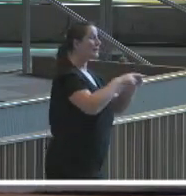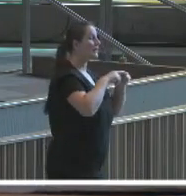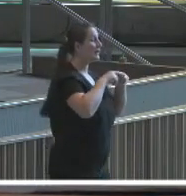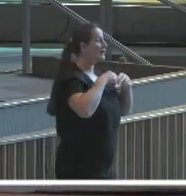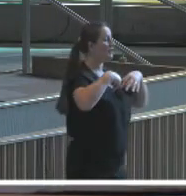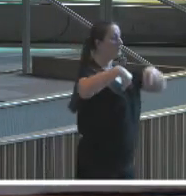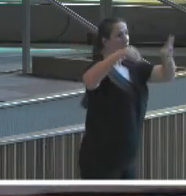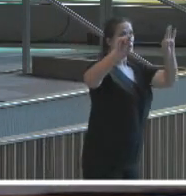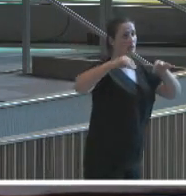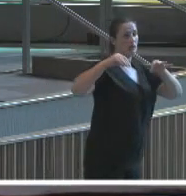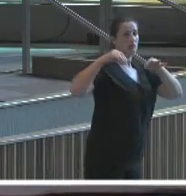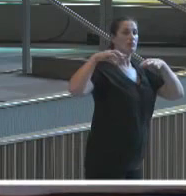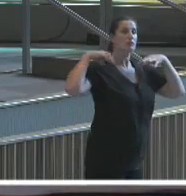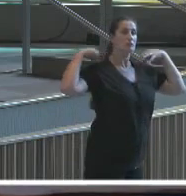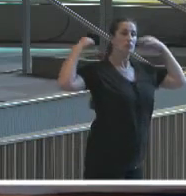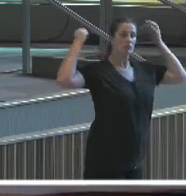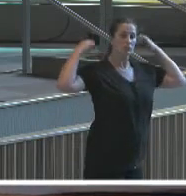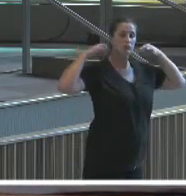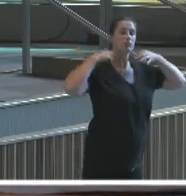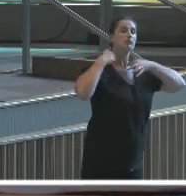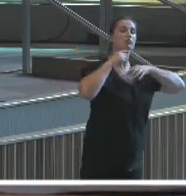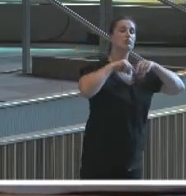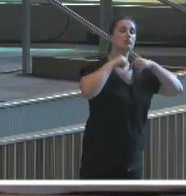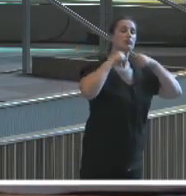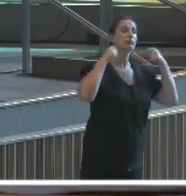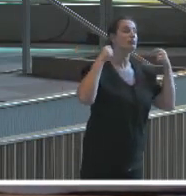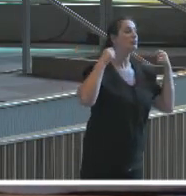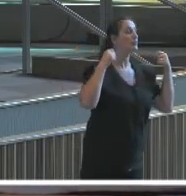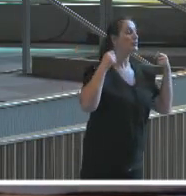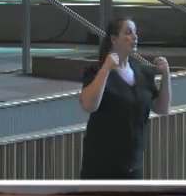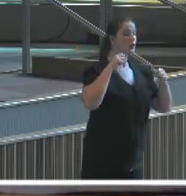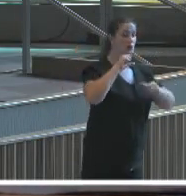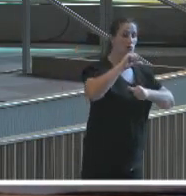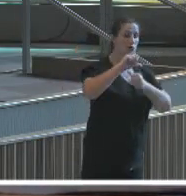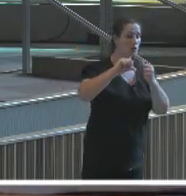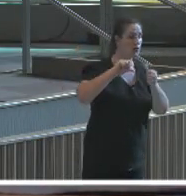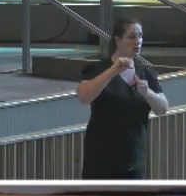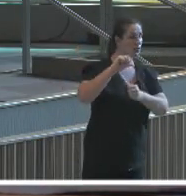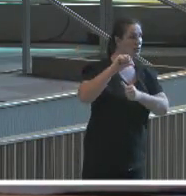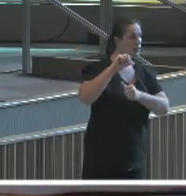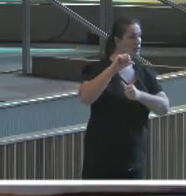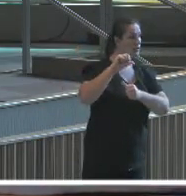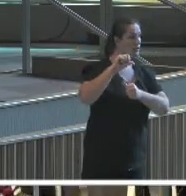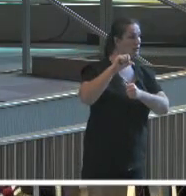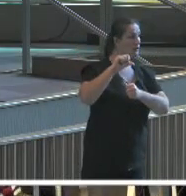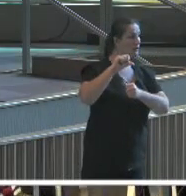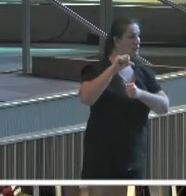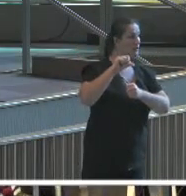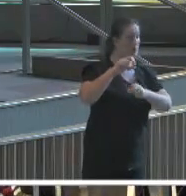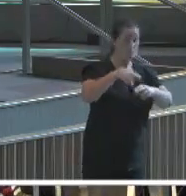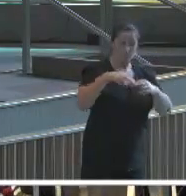Vamos colocar na linguagem de hoje. Trocou a bênção de Deus pela roupa de grife.